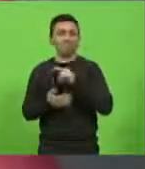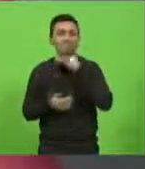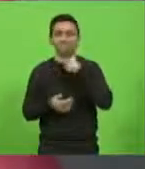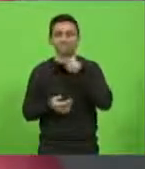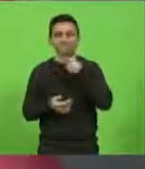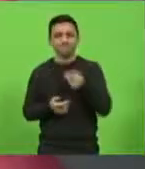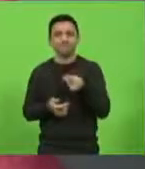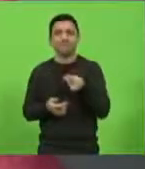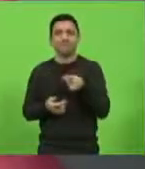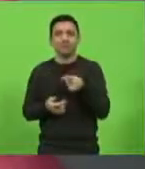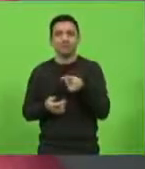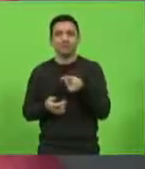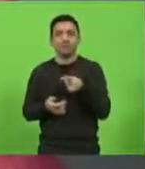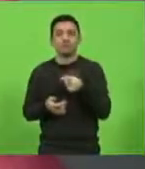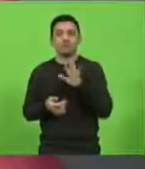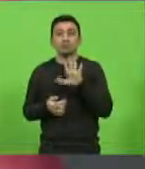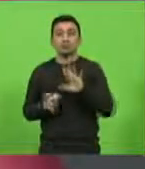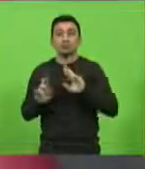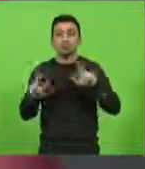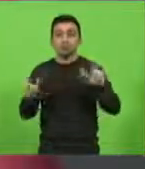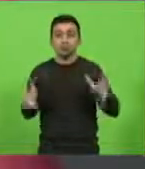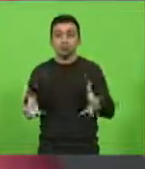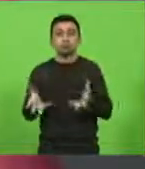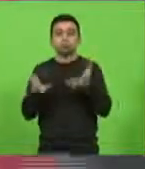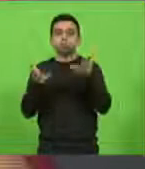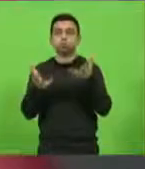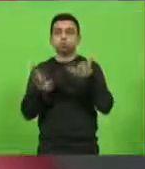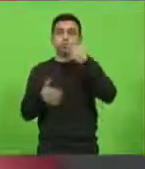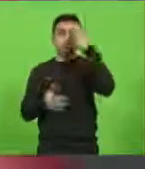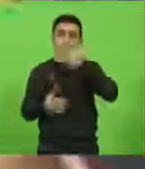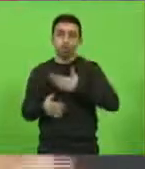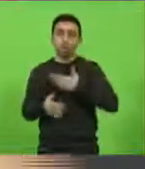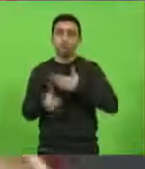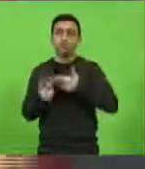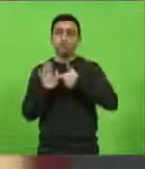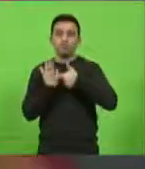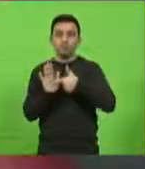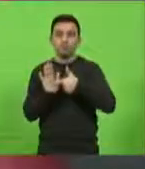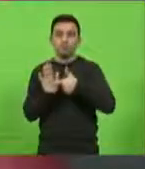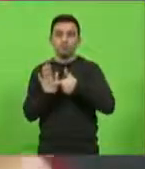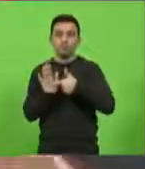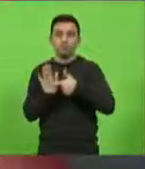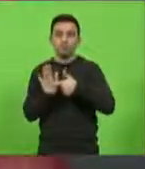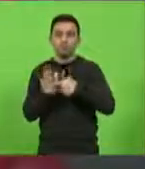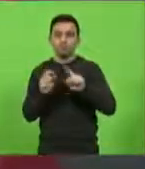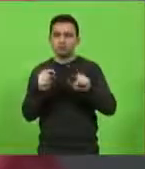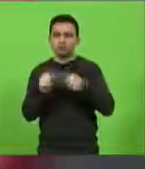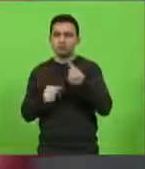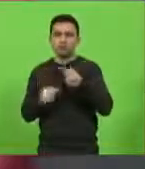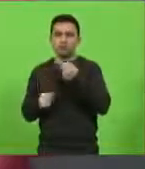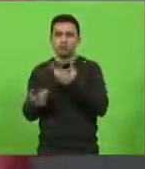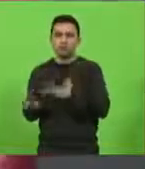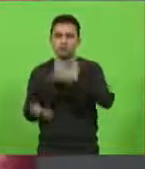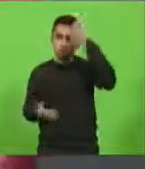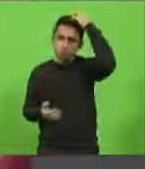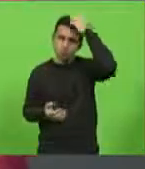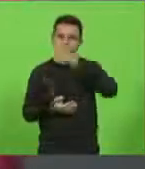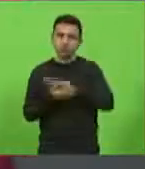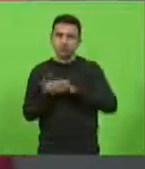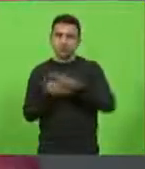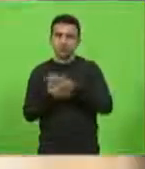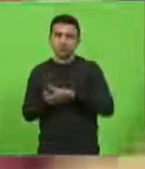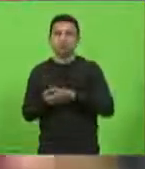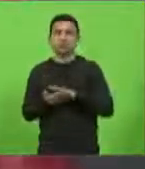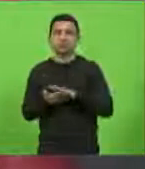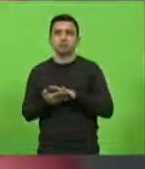objetos mas não emergiram provas que pudessem atestar de forma inconteste a inocência do governador a respeito dos fatos